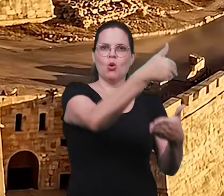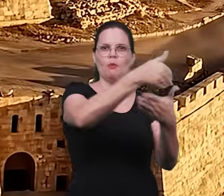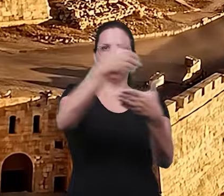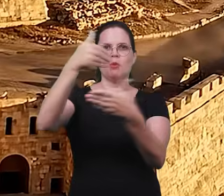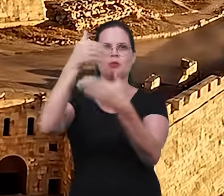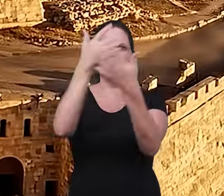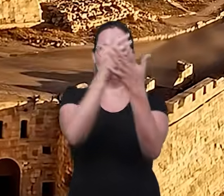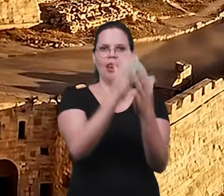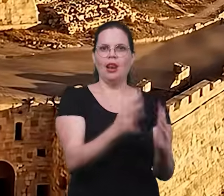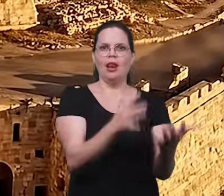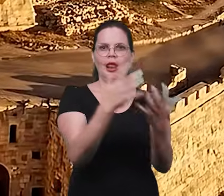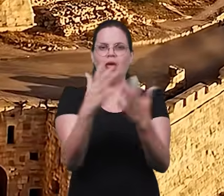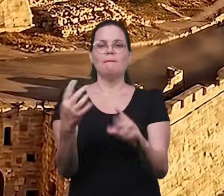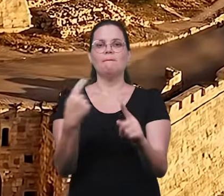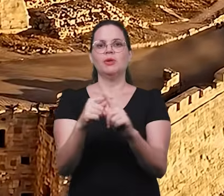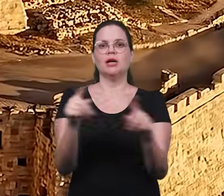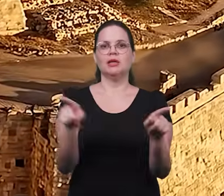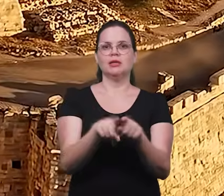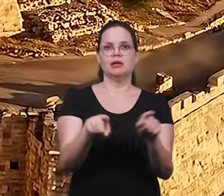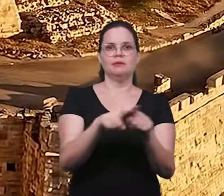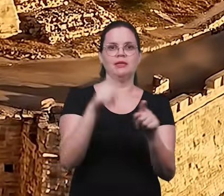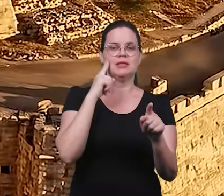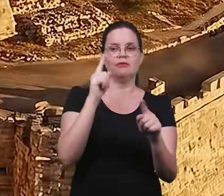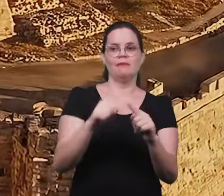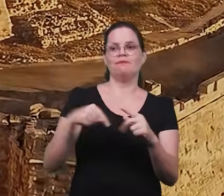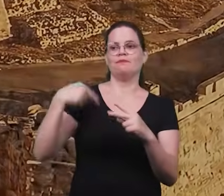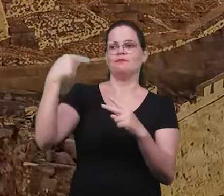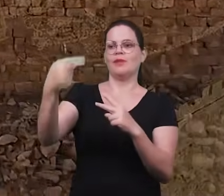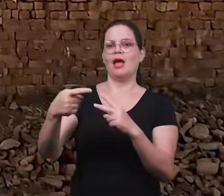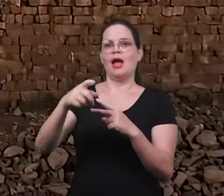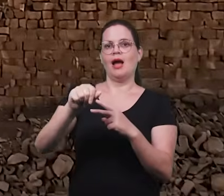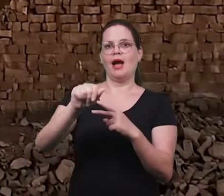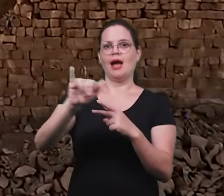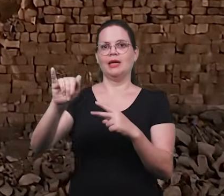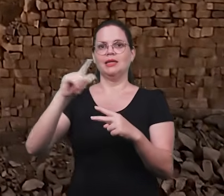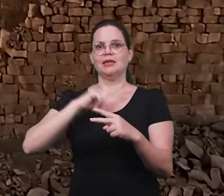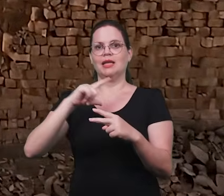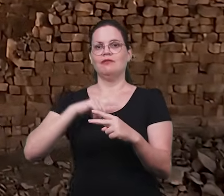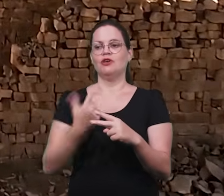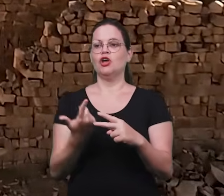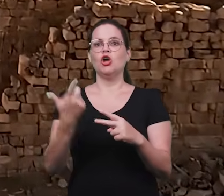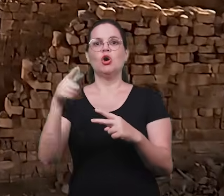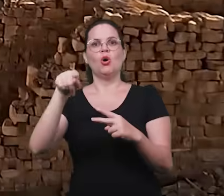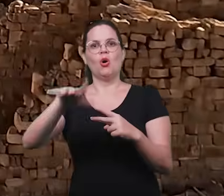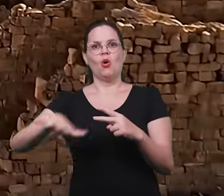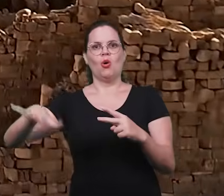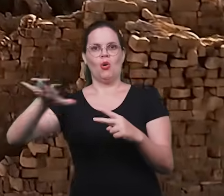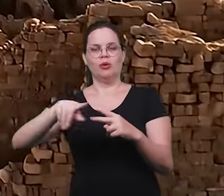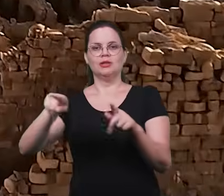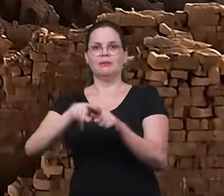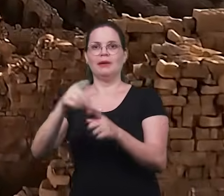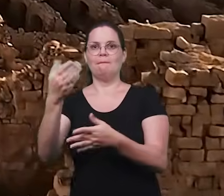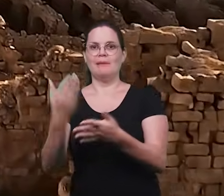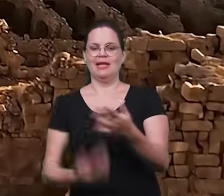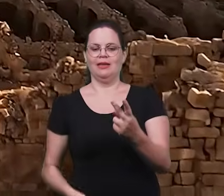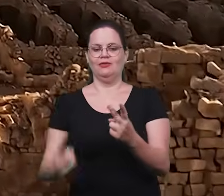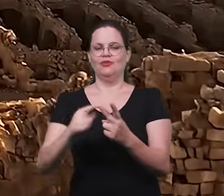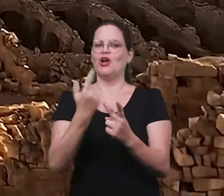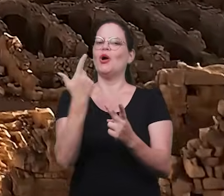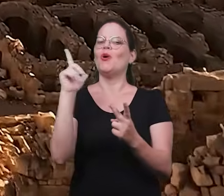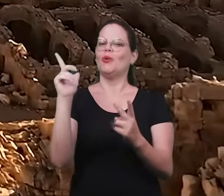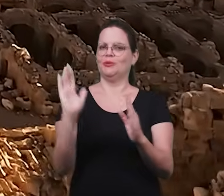dos habitantes de Ai, a cidade seguinte, foi um segundo momento.